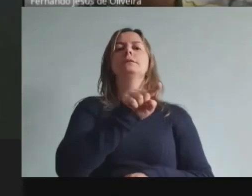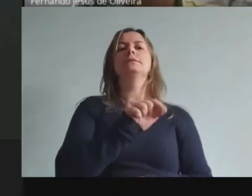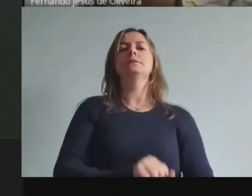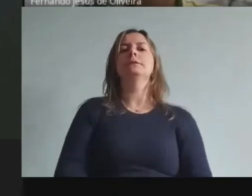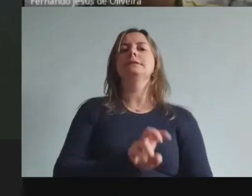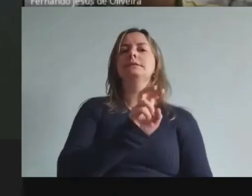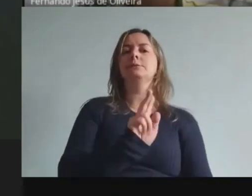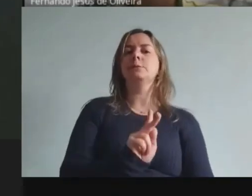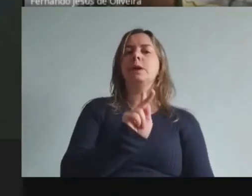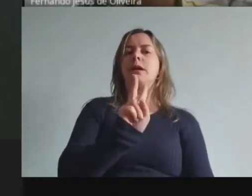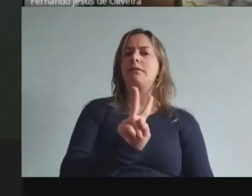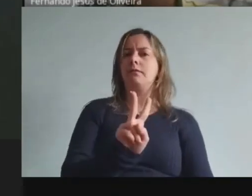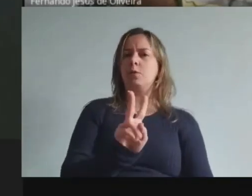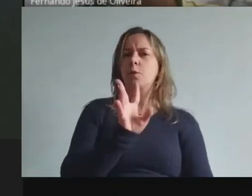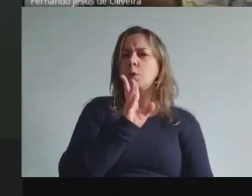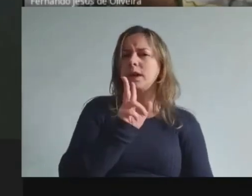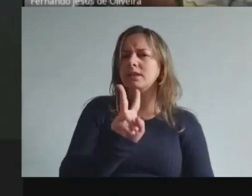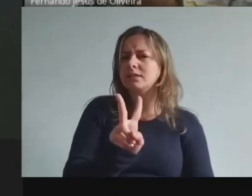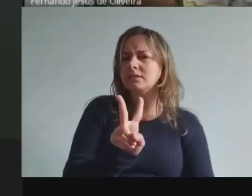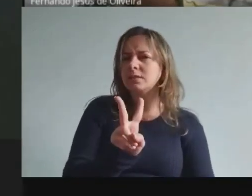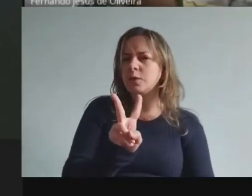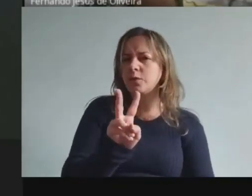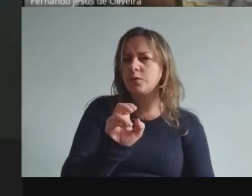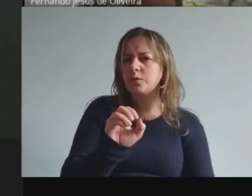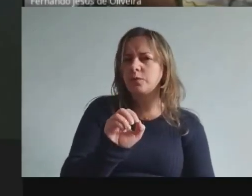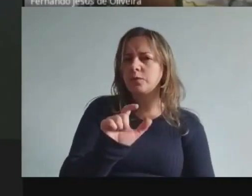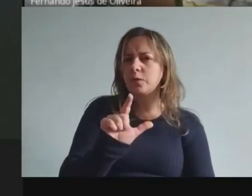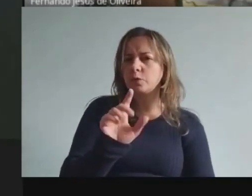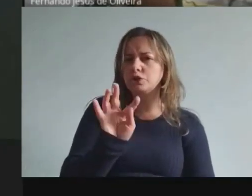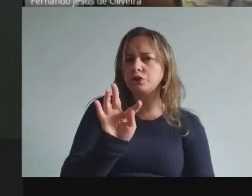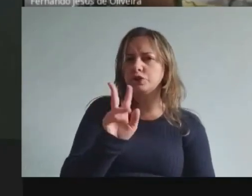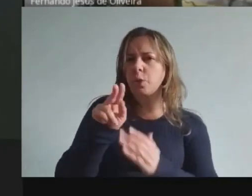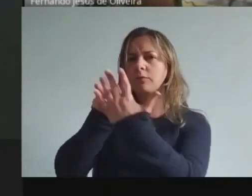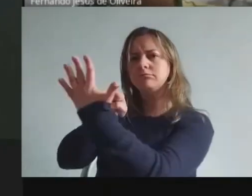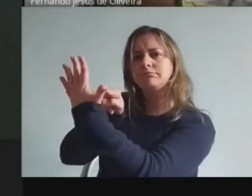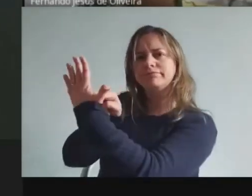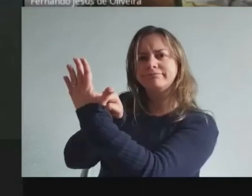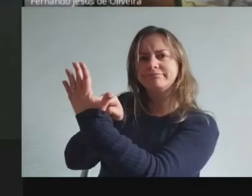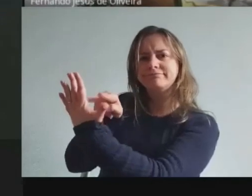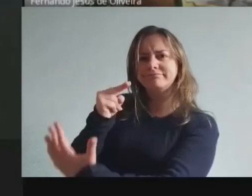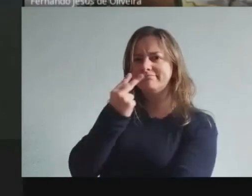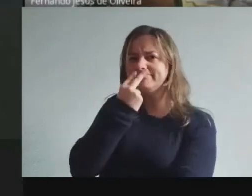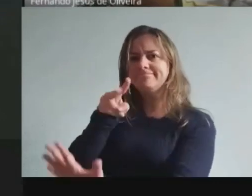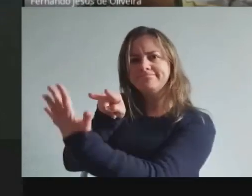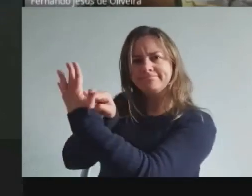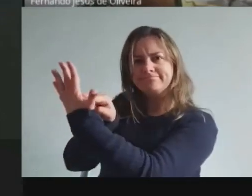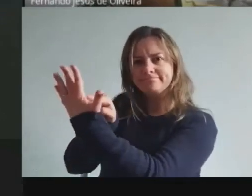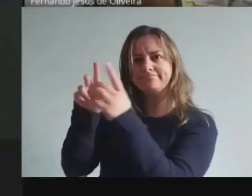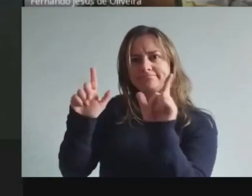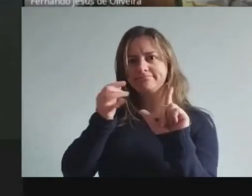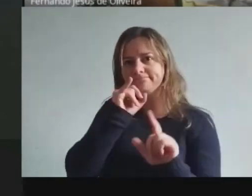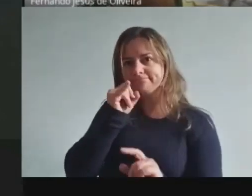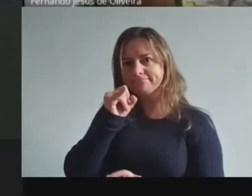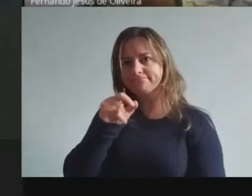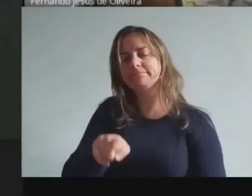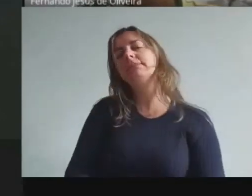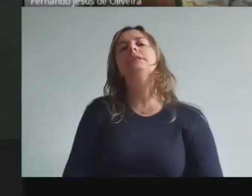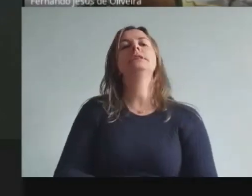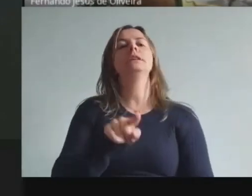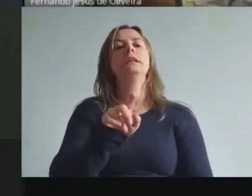5 kilovolts. Todo mundo sabe o que é um volt, eu vou falar do volt, né, da tomada. 5